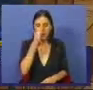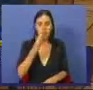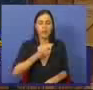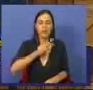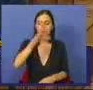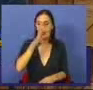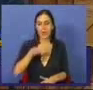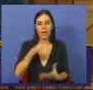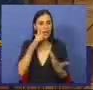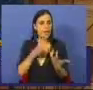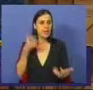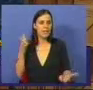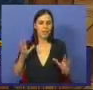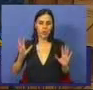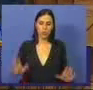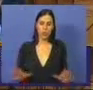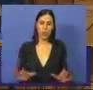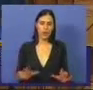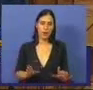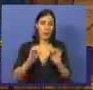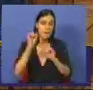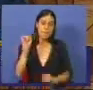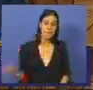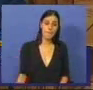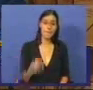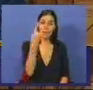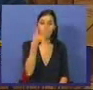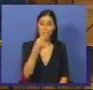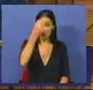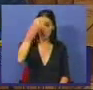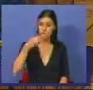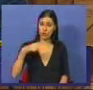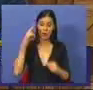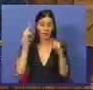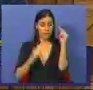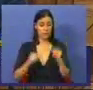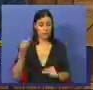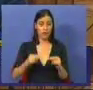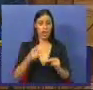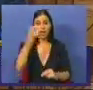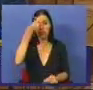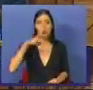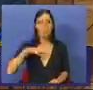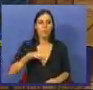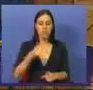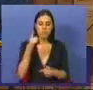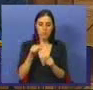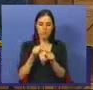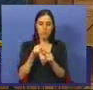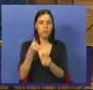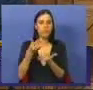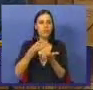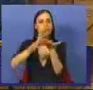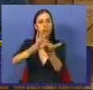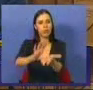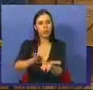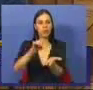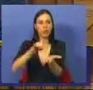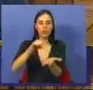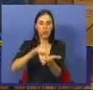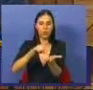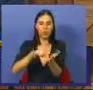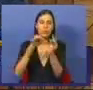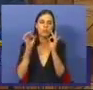eu quero acentuar que é a primeira vez na história fiscal portuguesa que há um produto financeiro